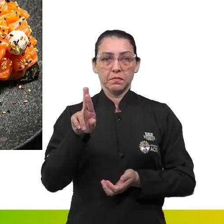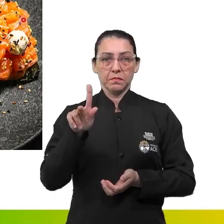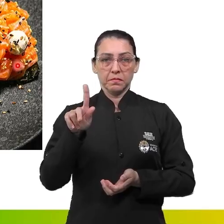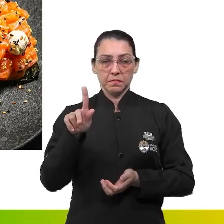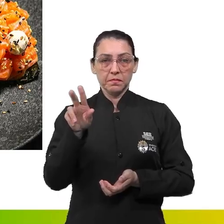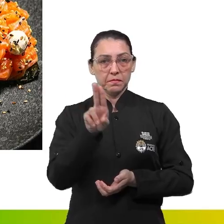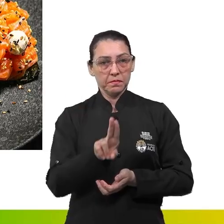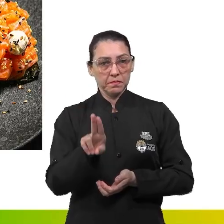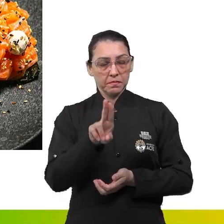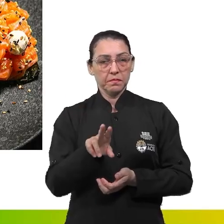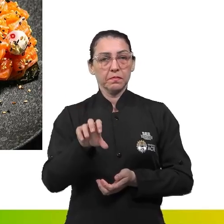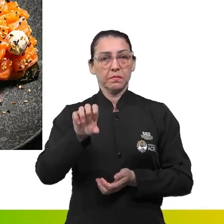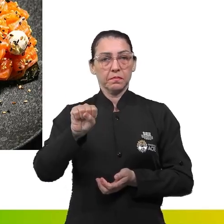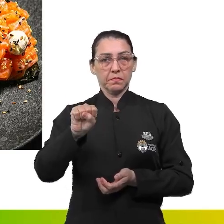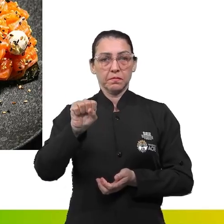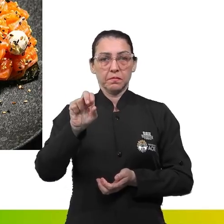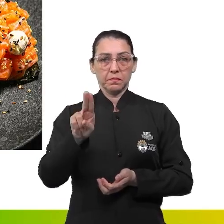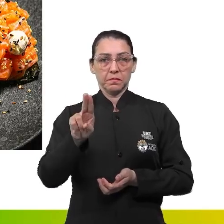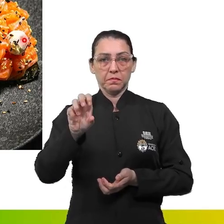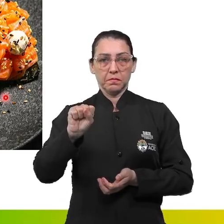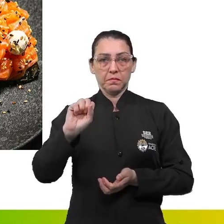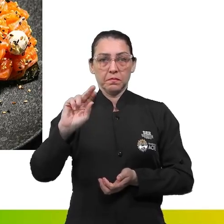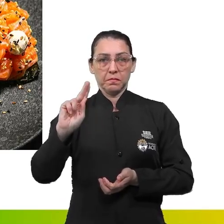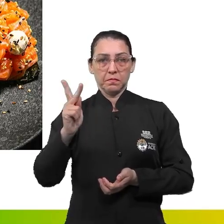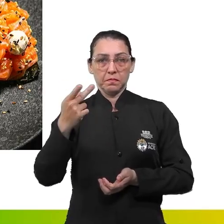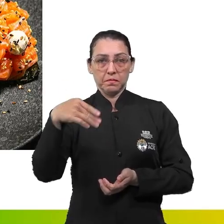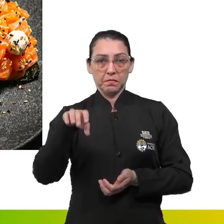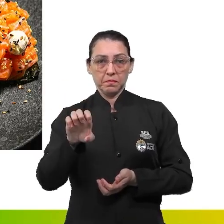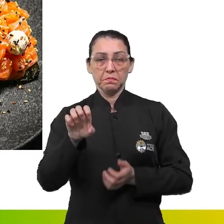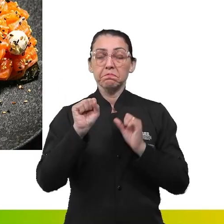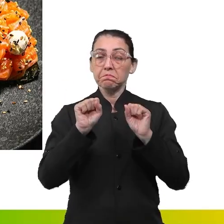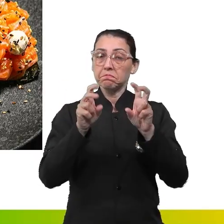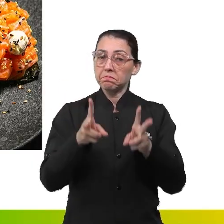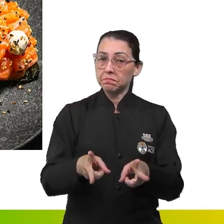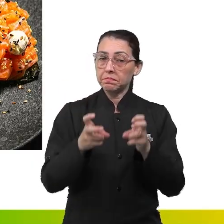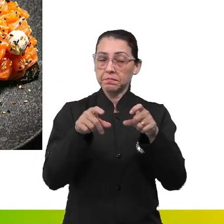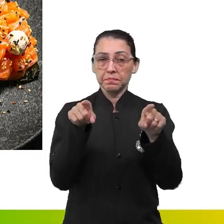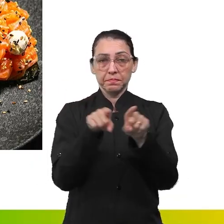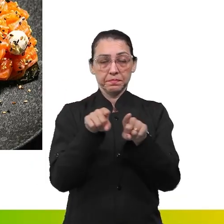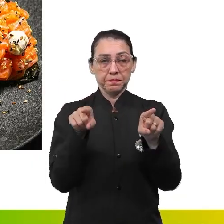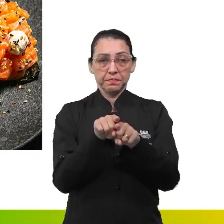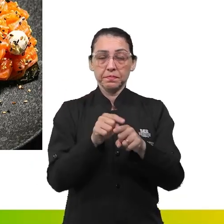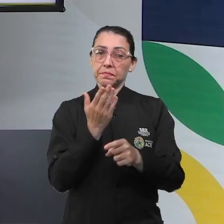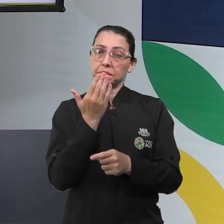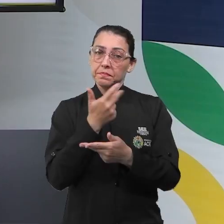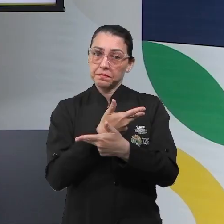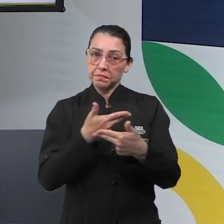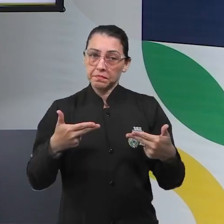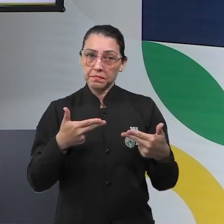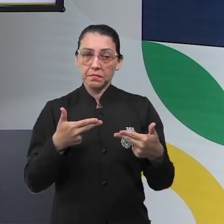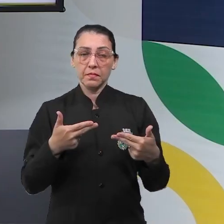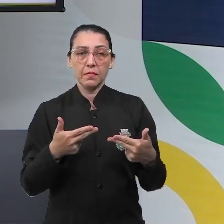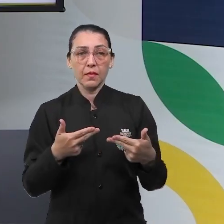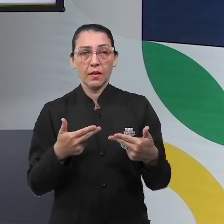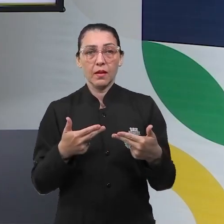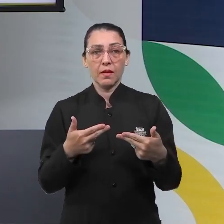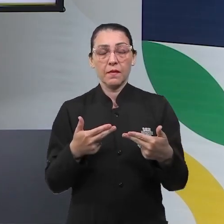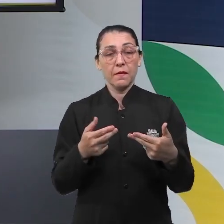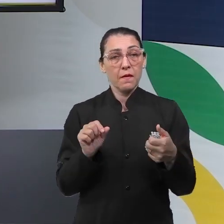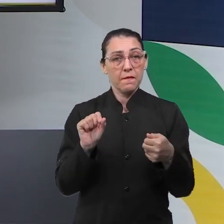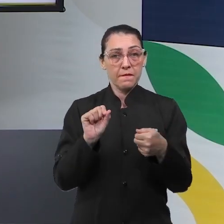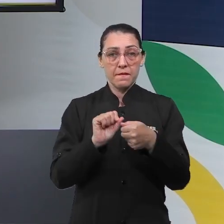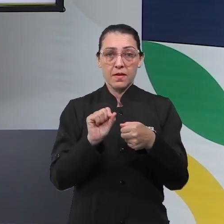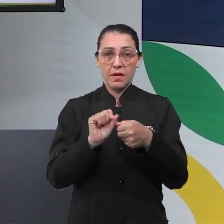utilizamos o termo sushi, e vocês podem observar que várias dessas comidas não necessariamente foram